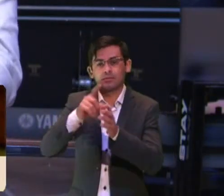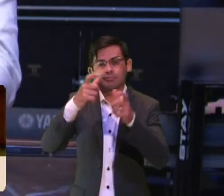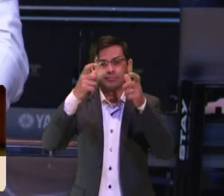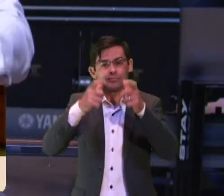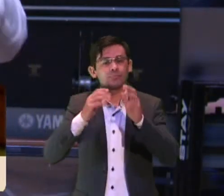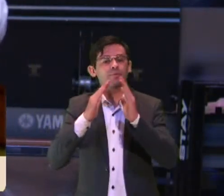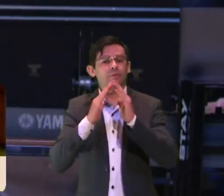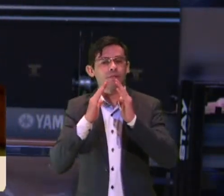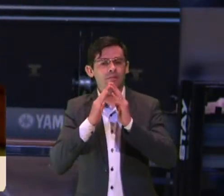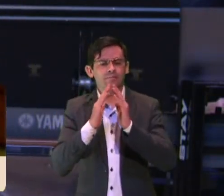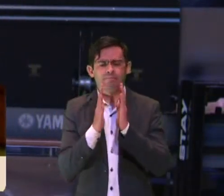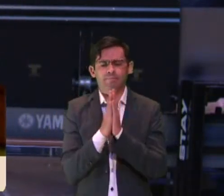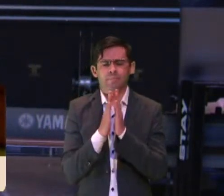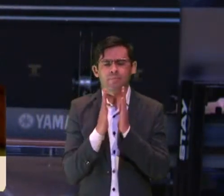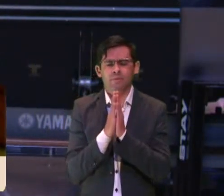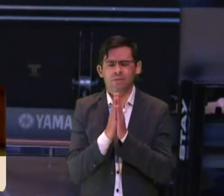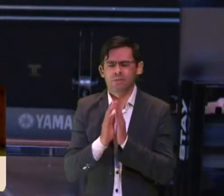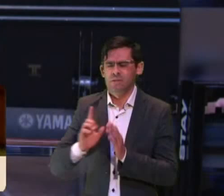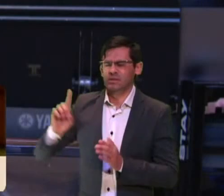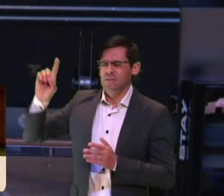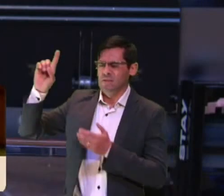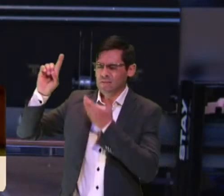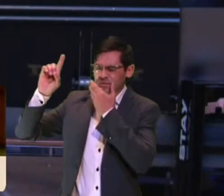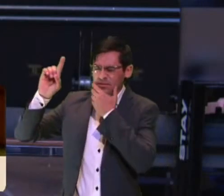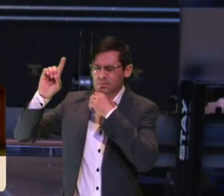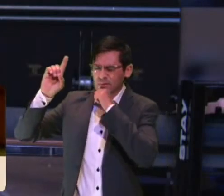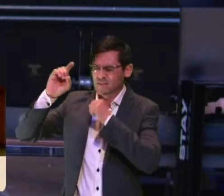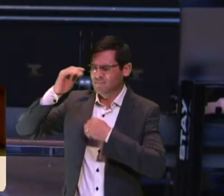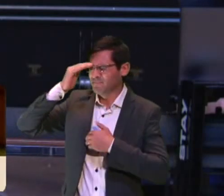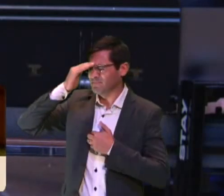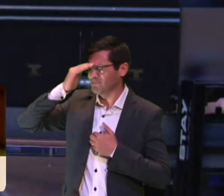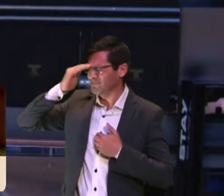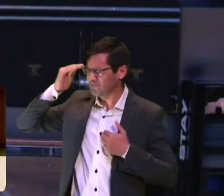agora. Pai querido, muito obrigado.